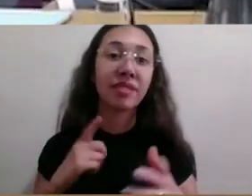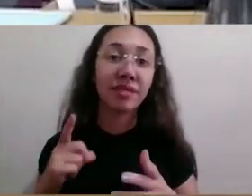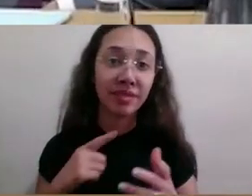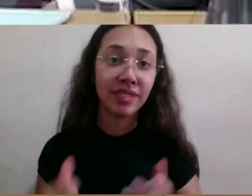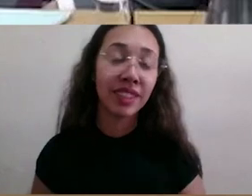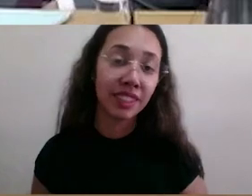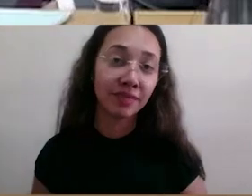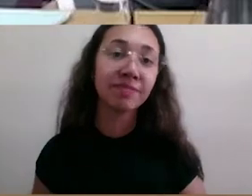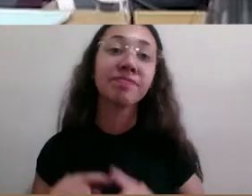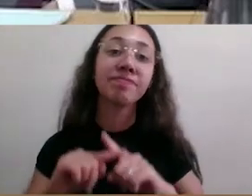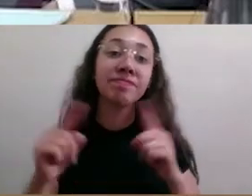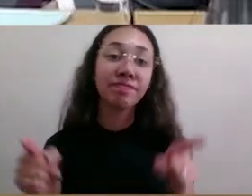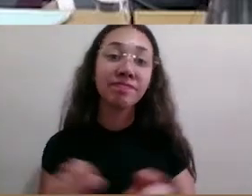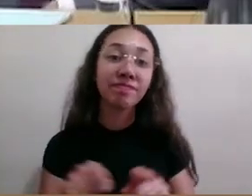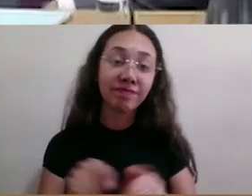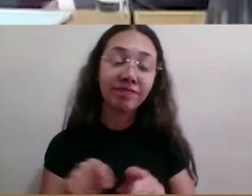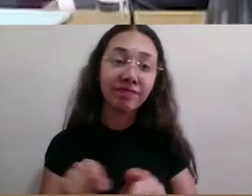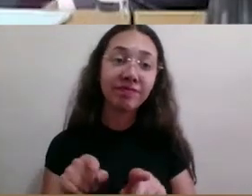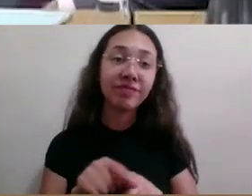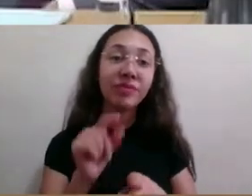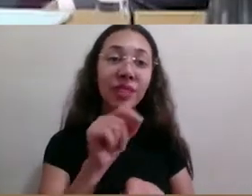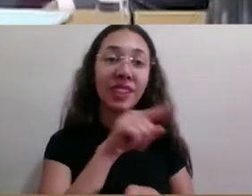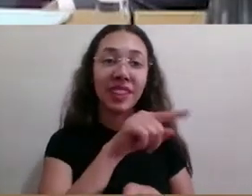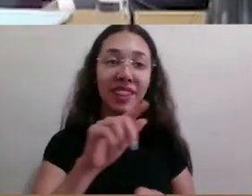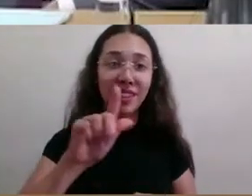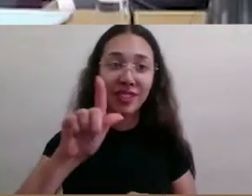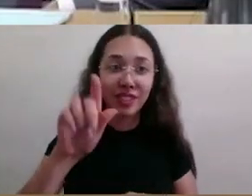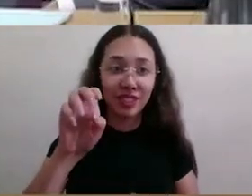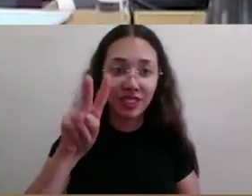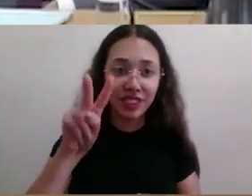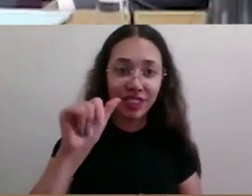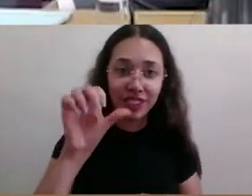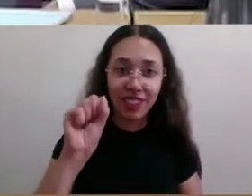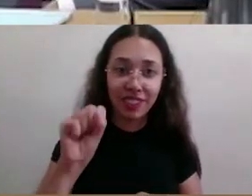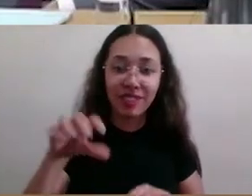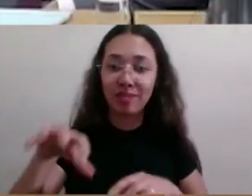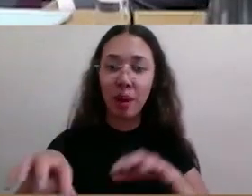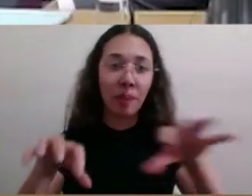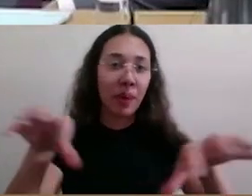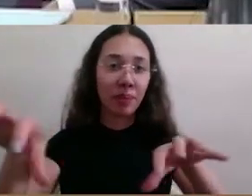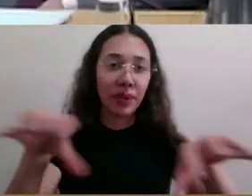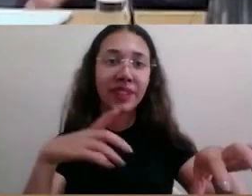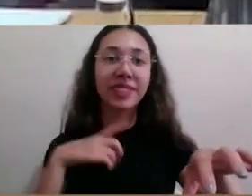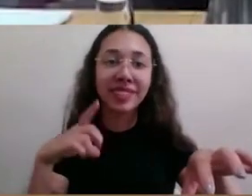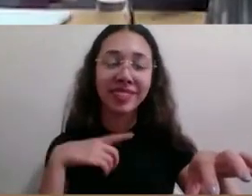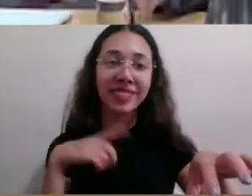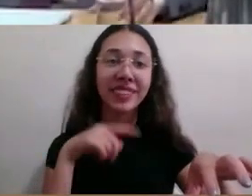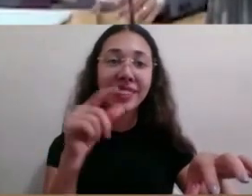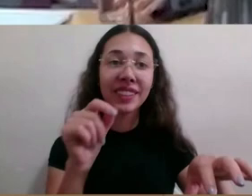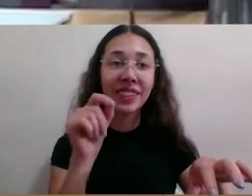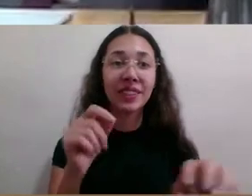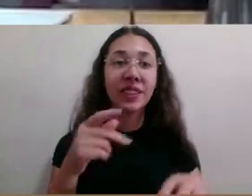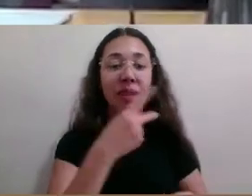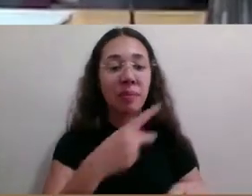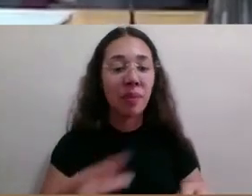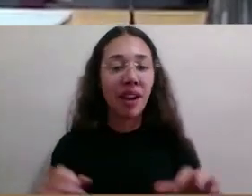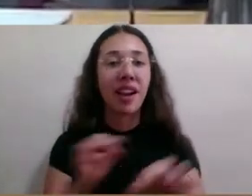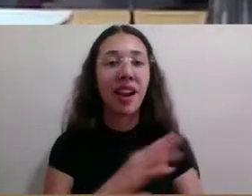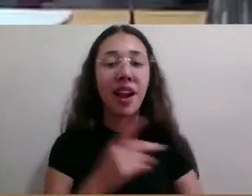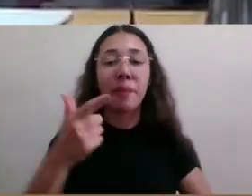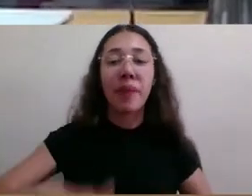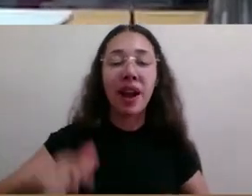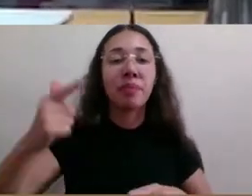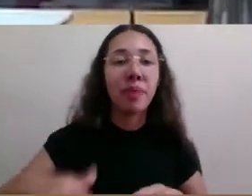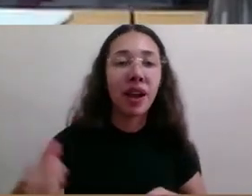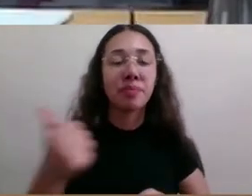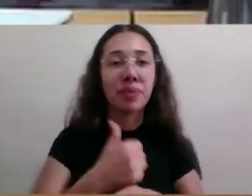GEVAs, porque sempre me preocupou essas varas de GEV, que elas ficaram, né? As presidências acabam, aí ficam para as próximas, né? E aí temos